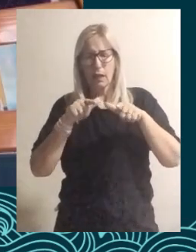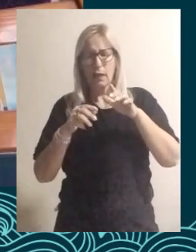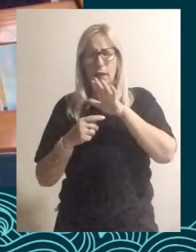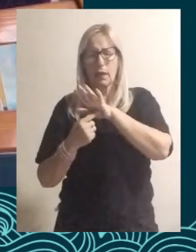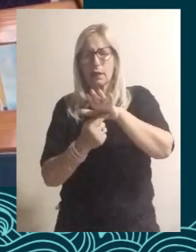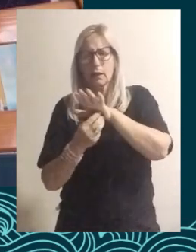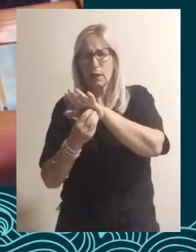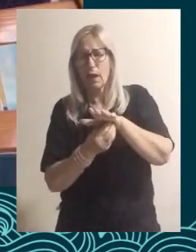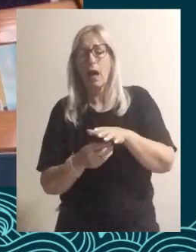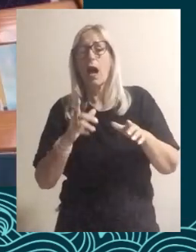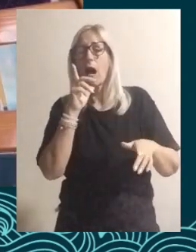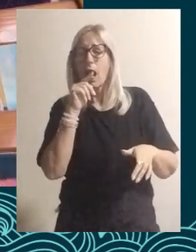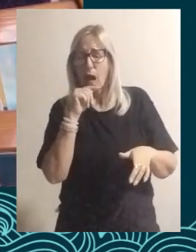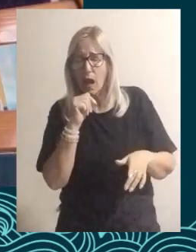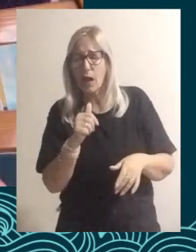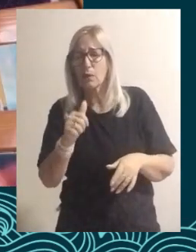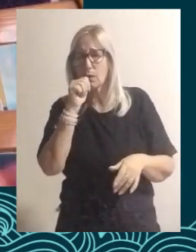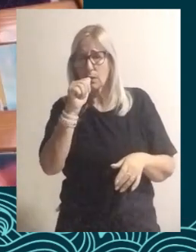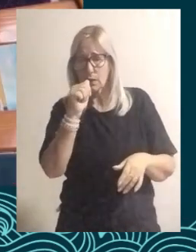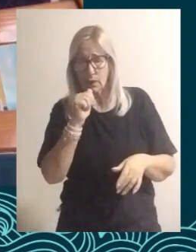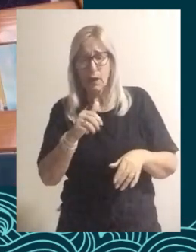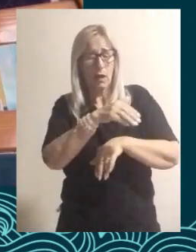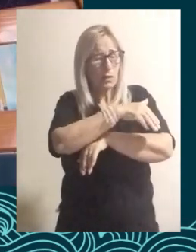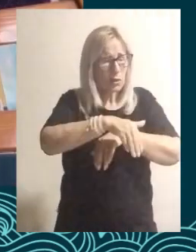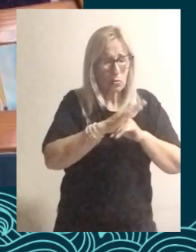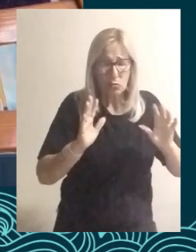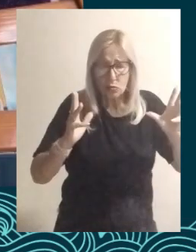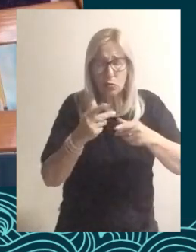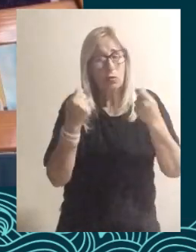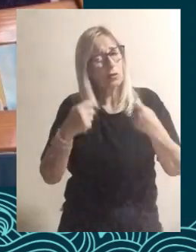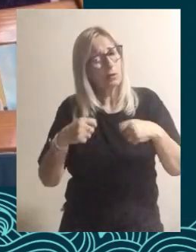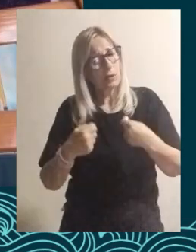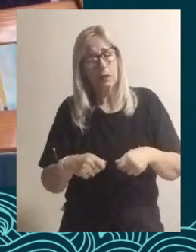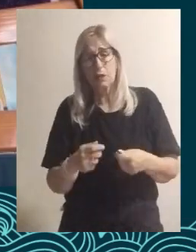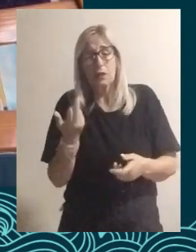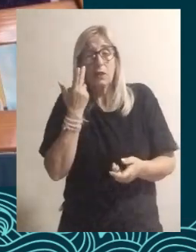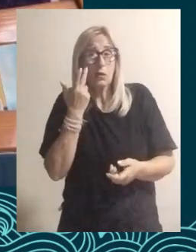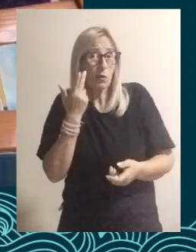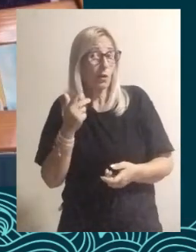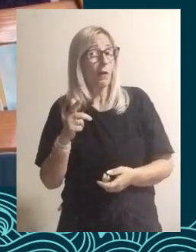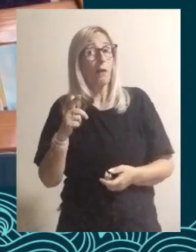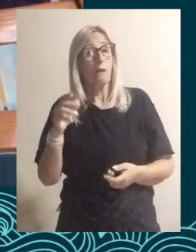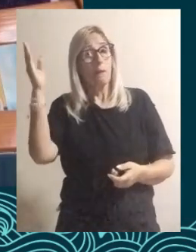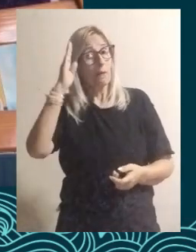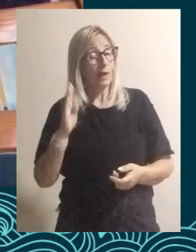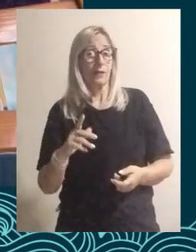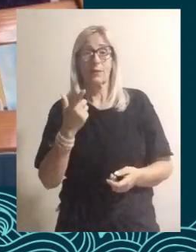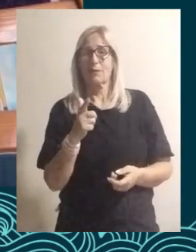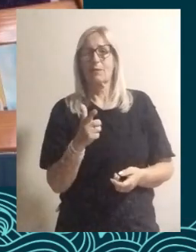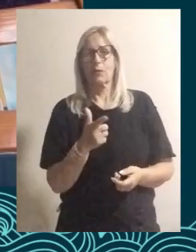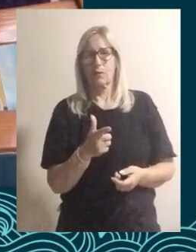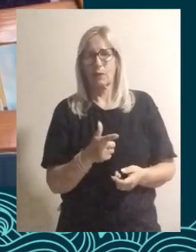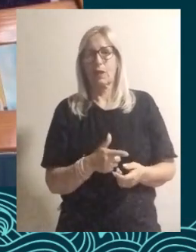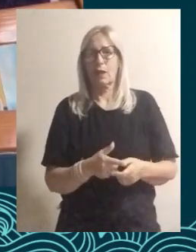de poder ter acesso à água encanada, de poder ter acesso a esgoto, saneamento básico,